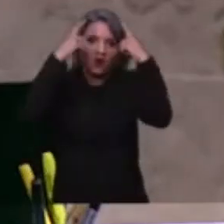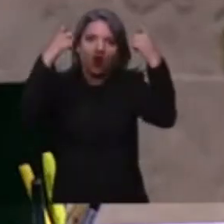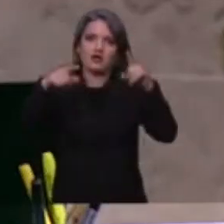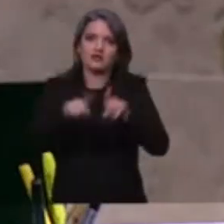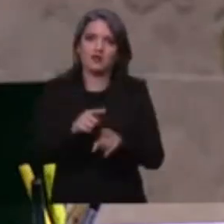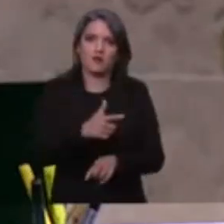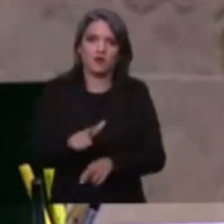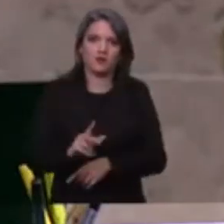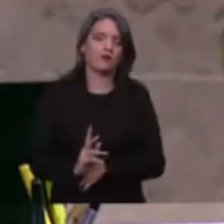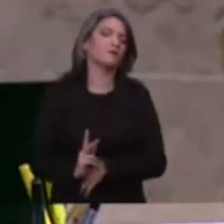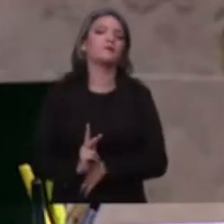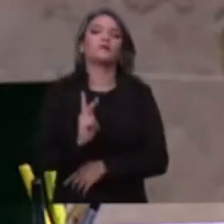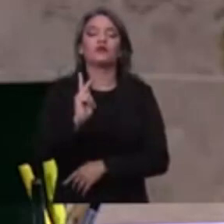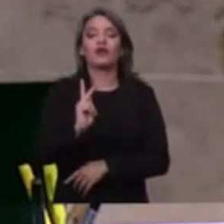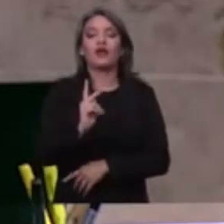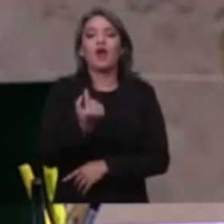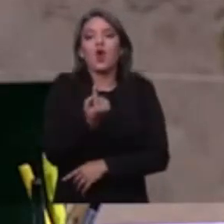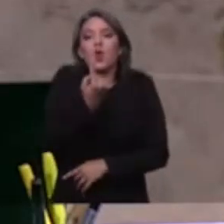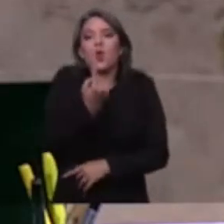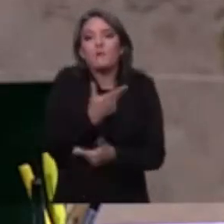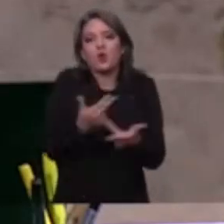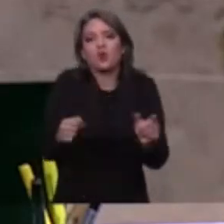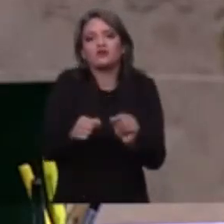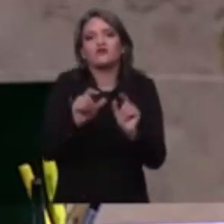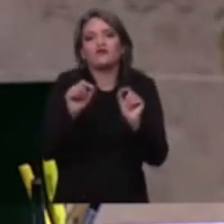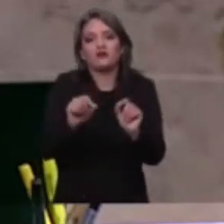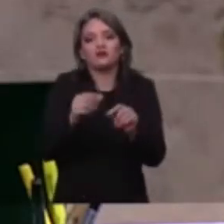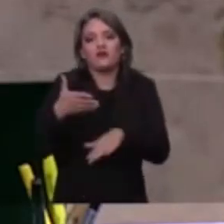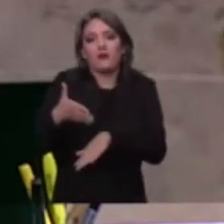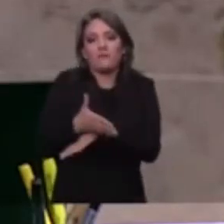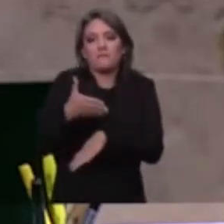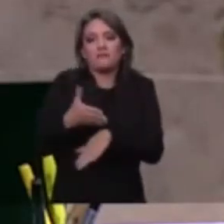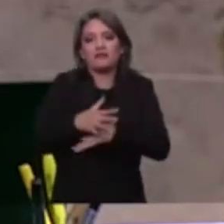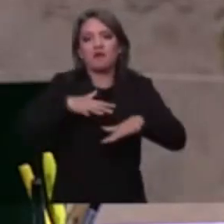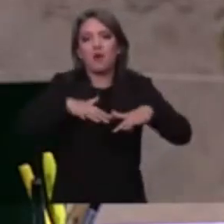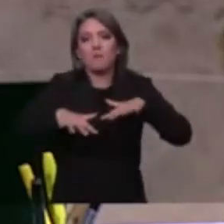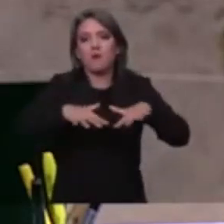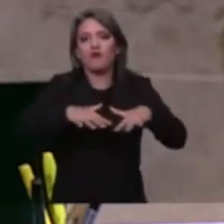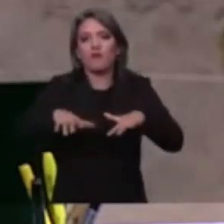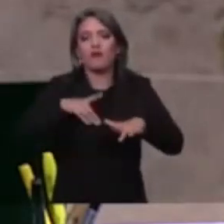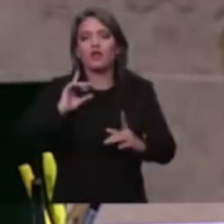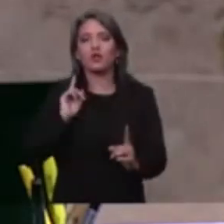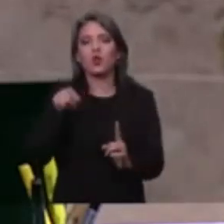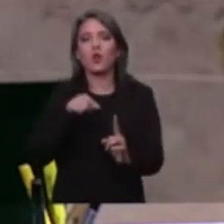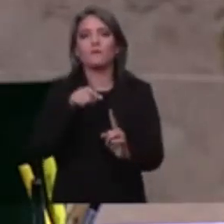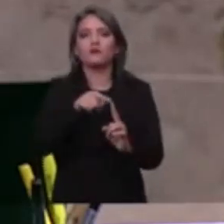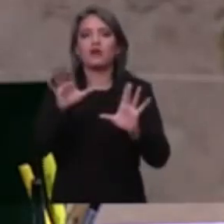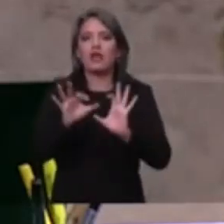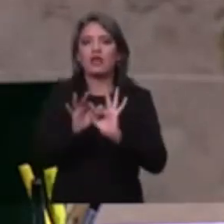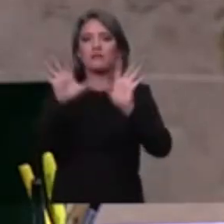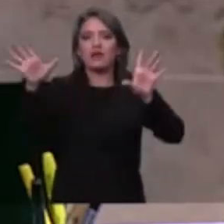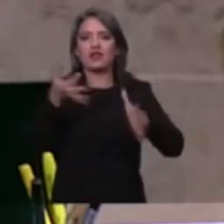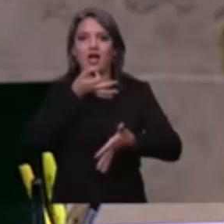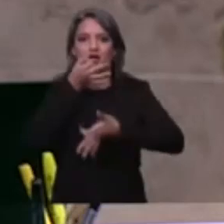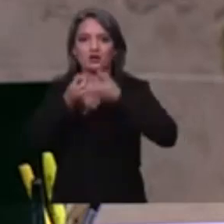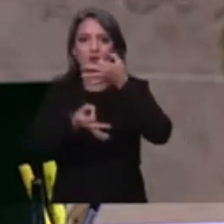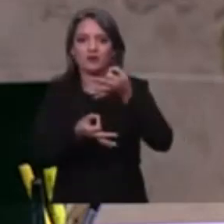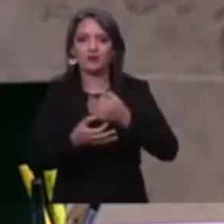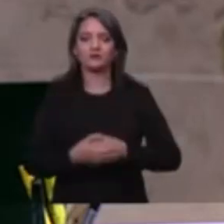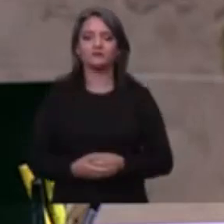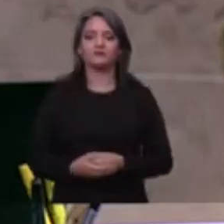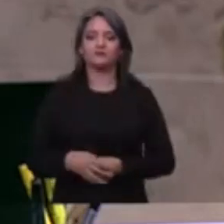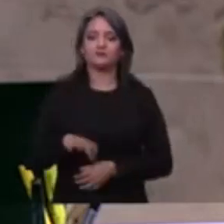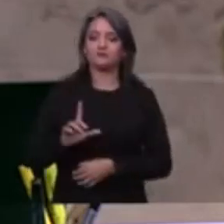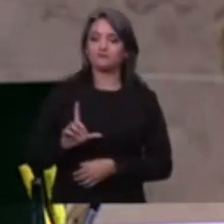K. A única coisa que fez foi participar de um movimento em prol da liberdade de uma opinião. E